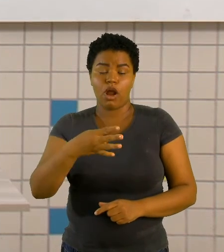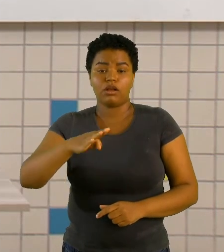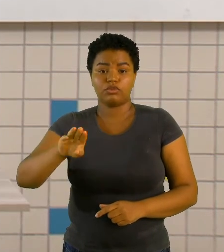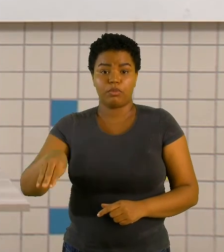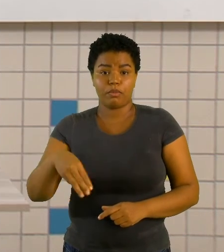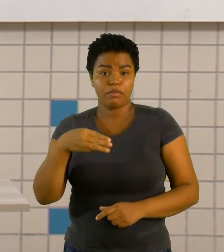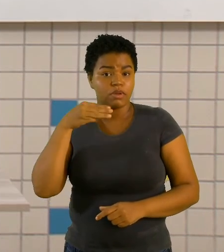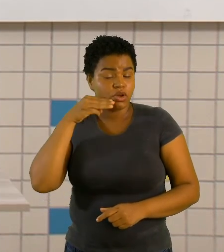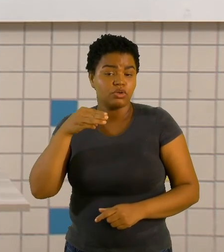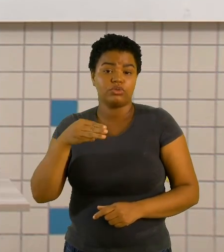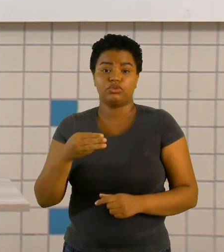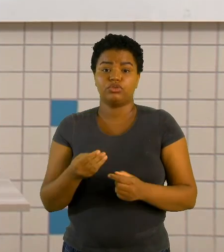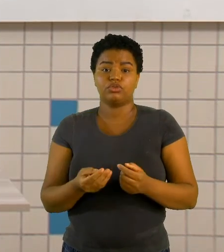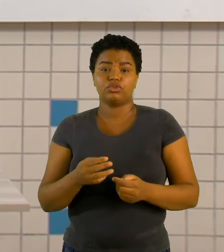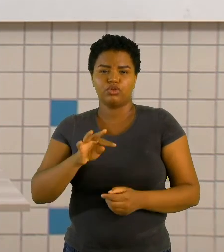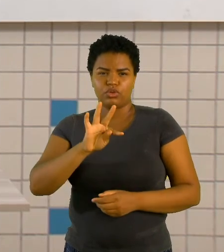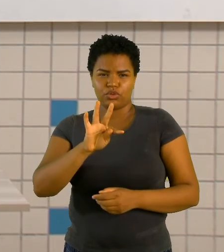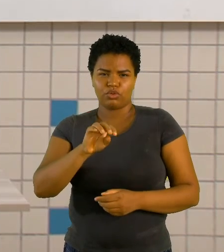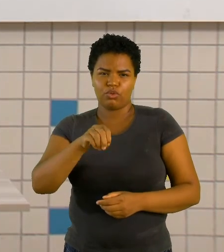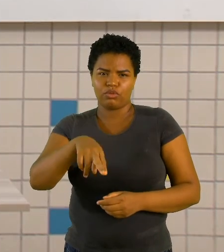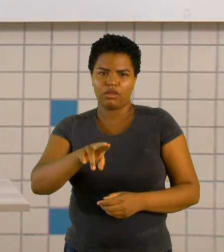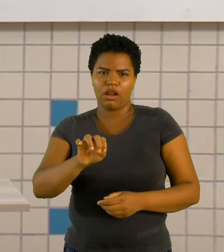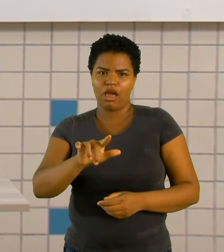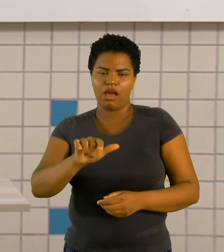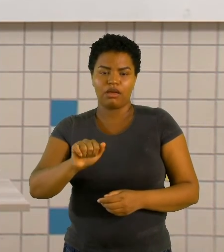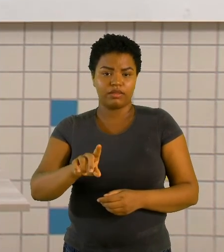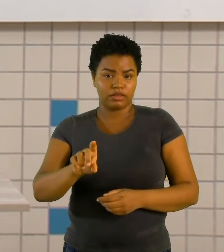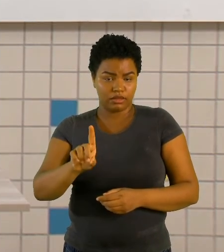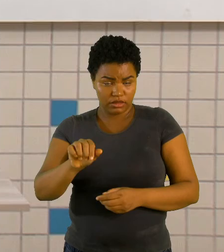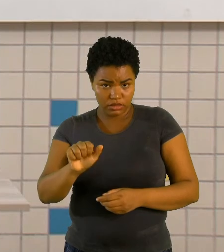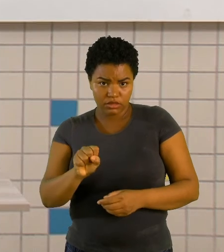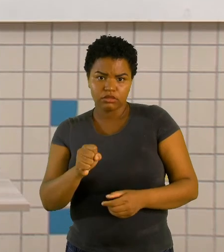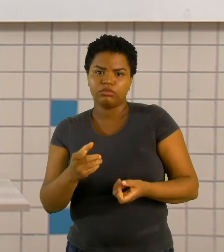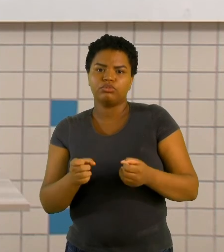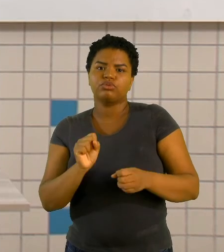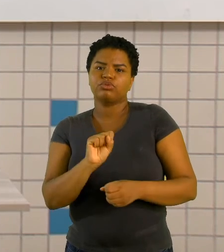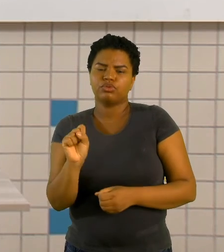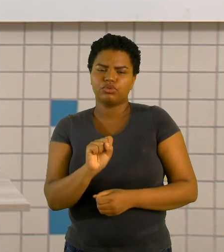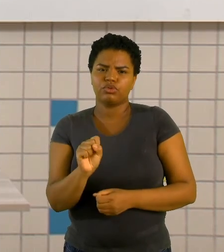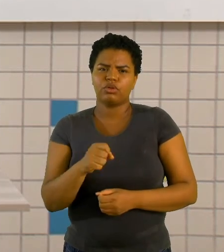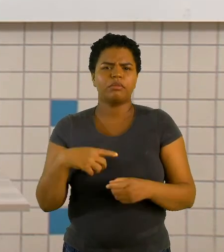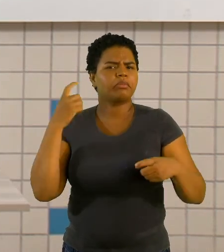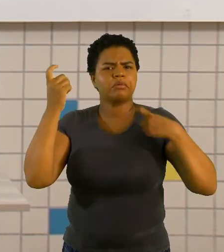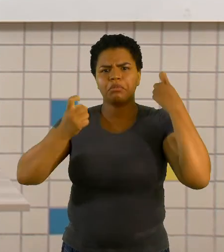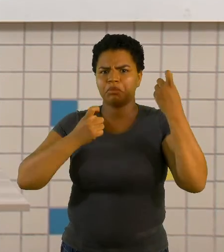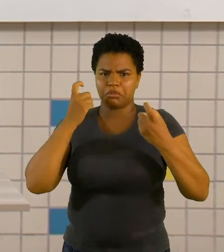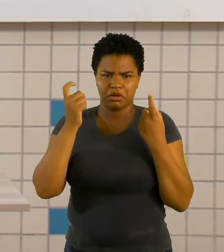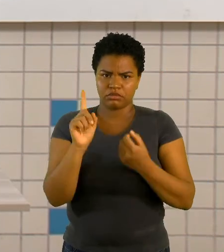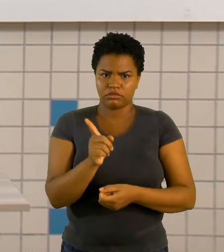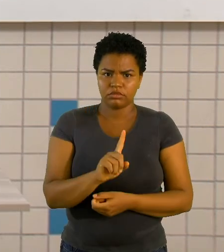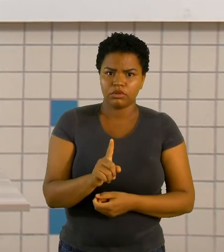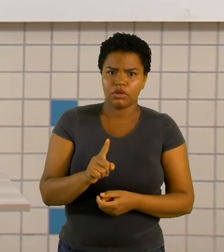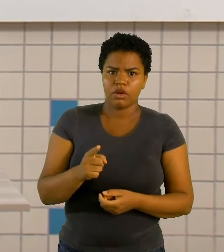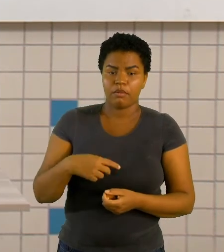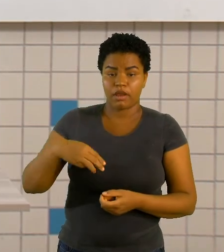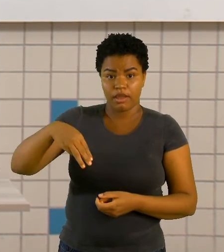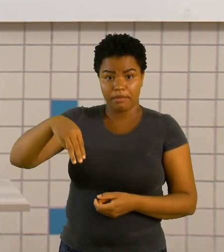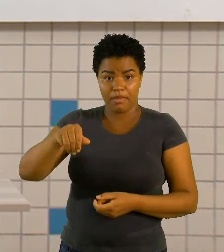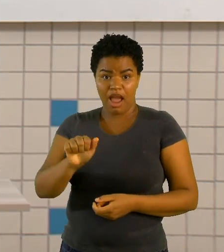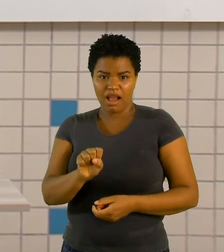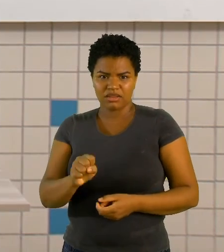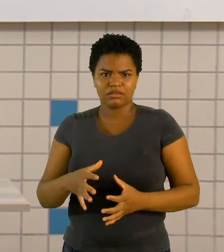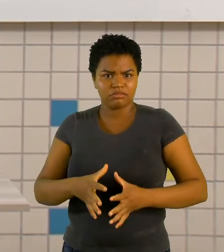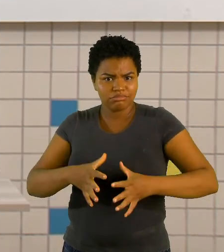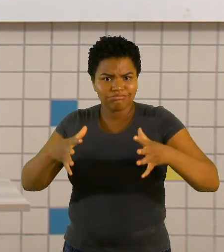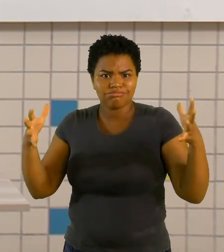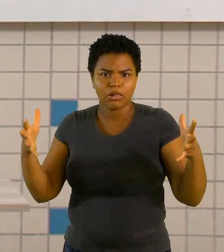segundo. Ok? Porém, não há com que se preocupar devido à sua enorme massa. Apesar deste